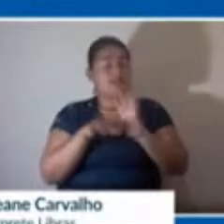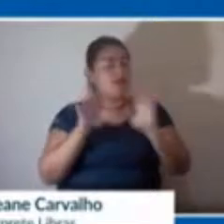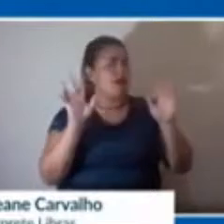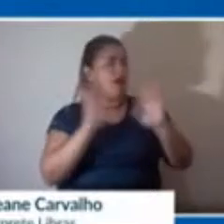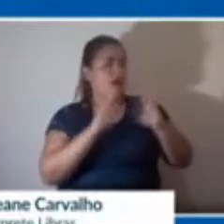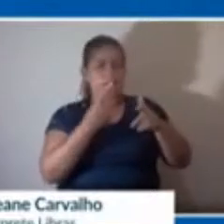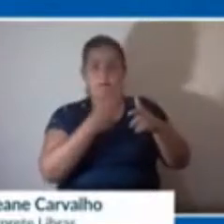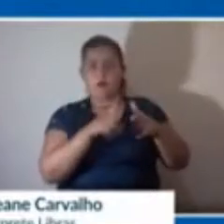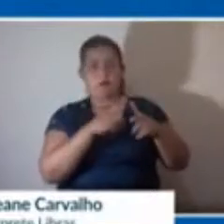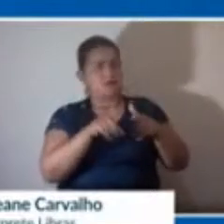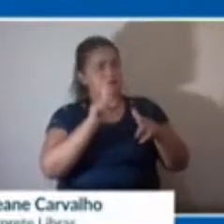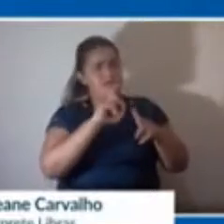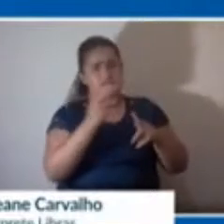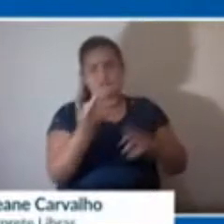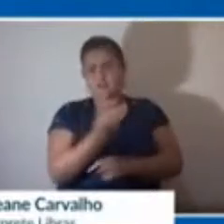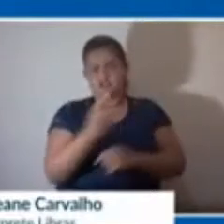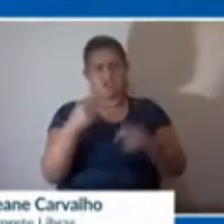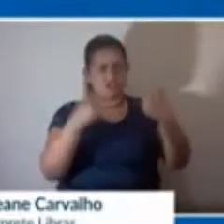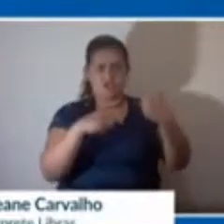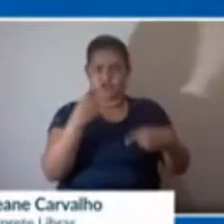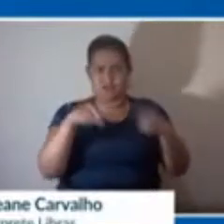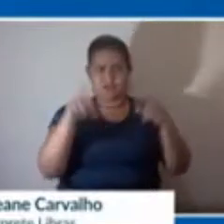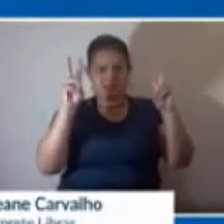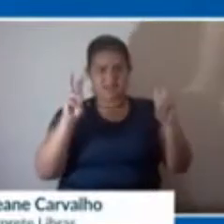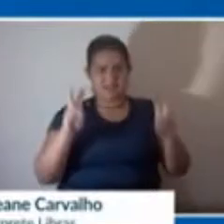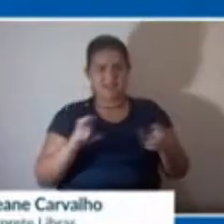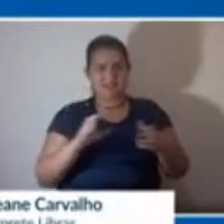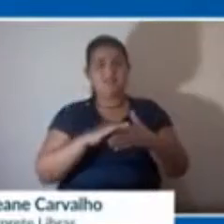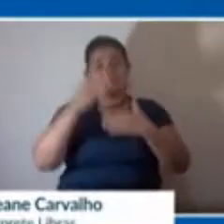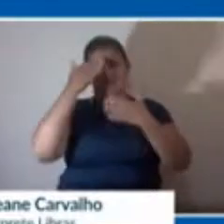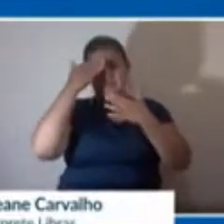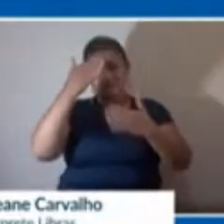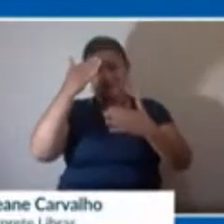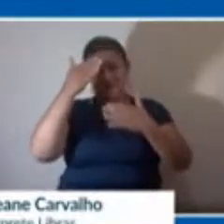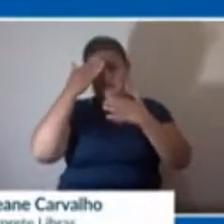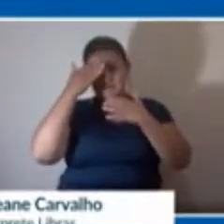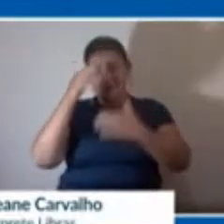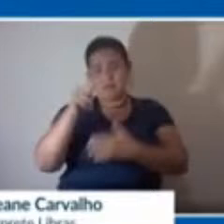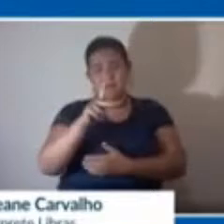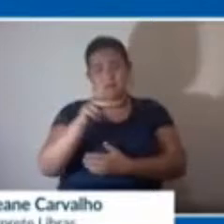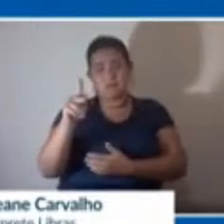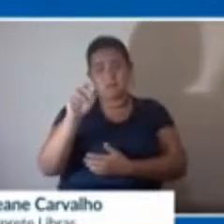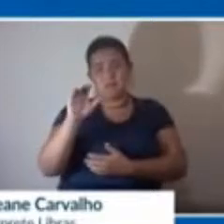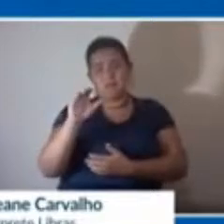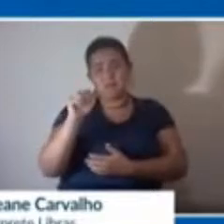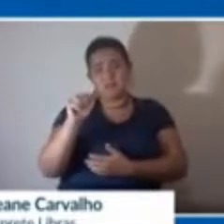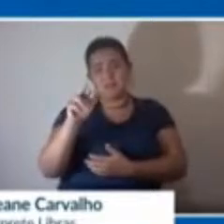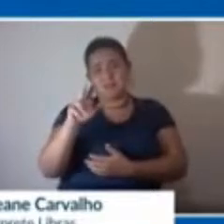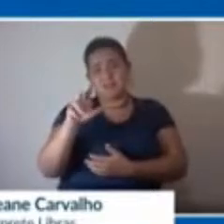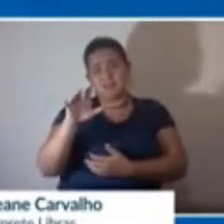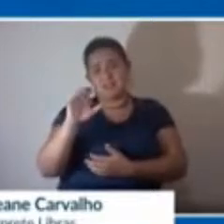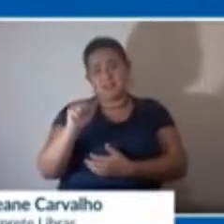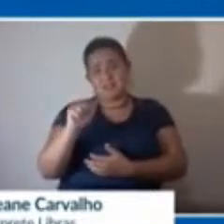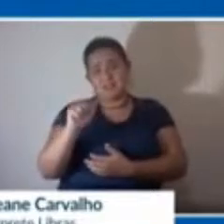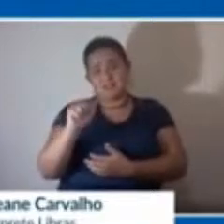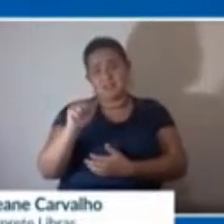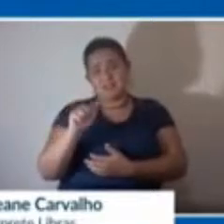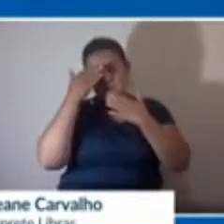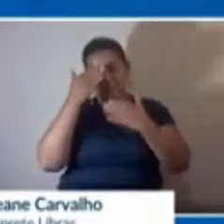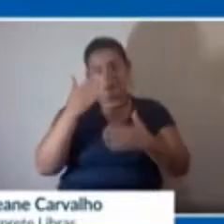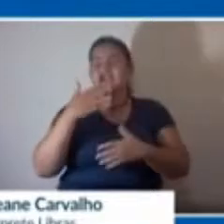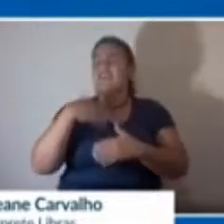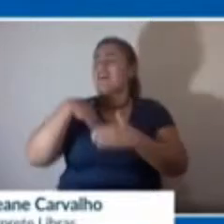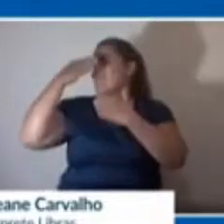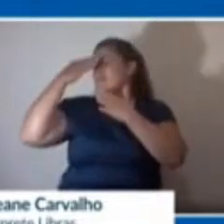quem discutem a temática. Queria agradecer, viu, professora Carla, pela sua presença. Muito obrigada. Eu que agradeço. Foi